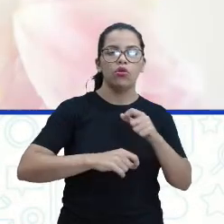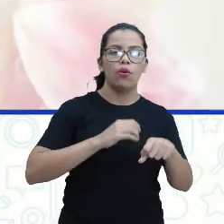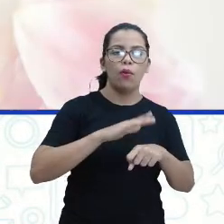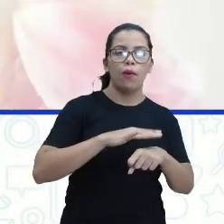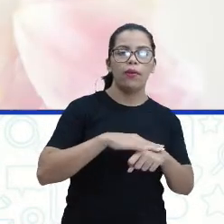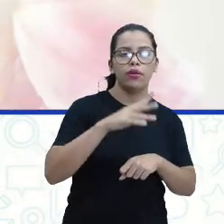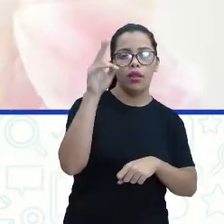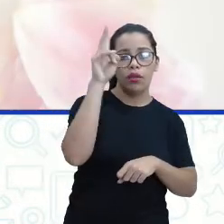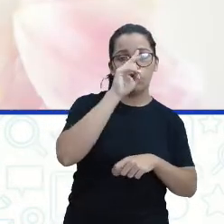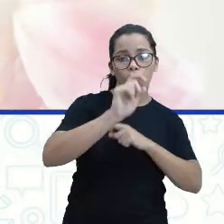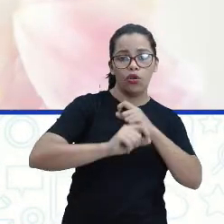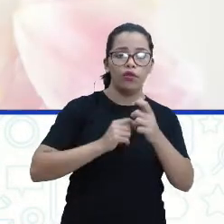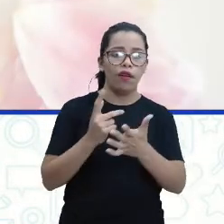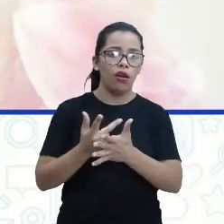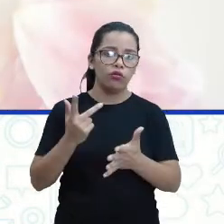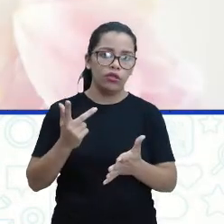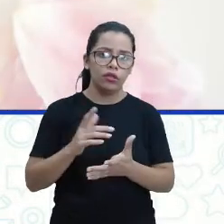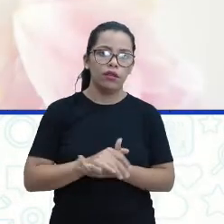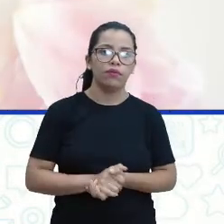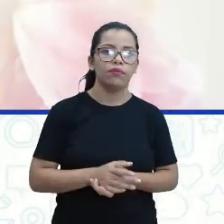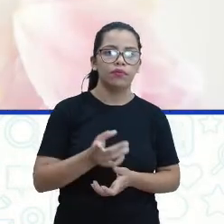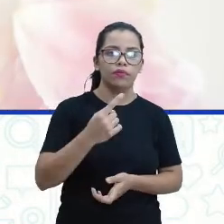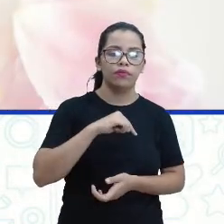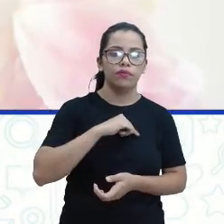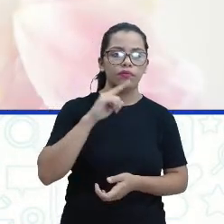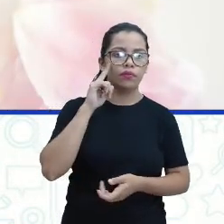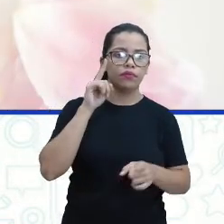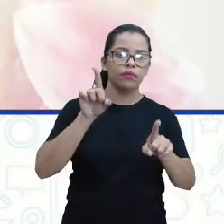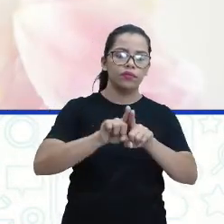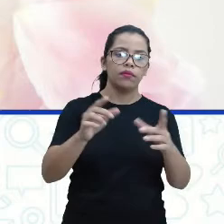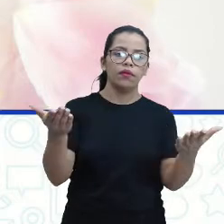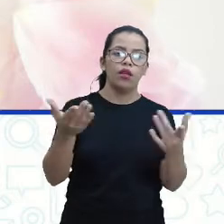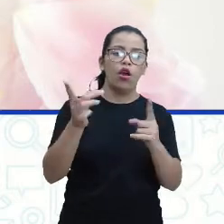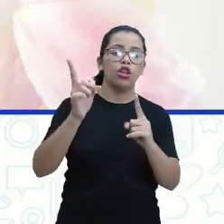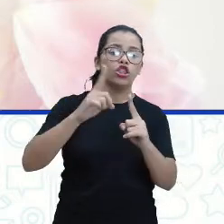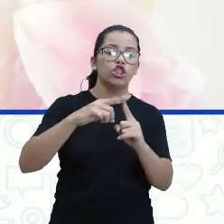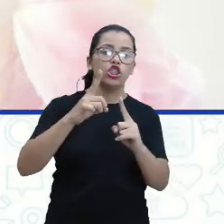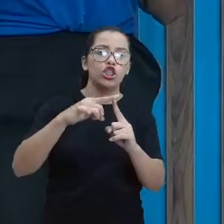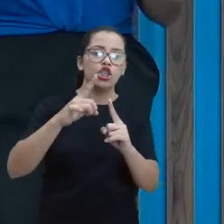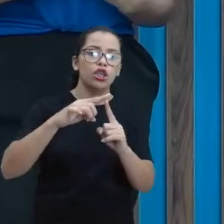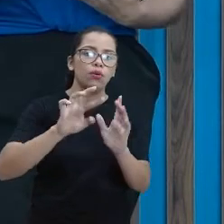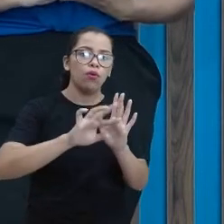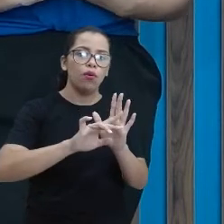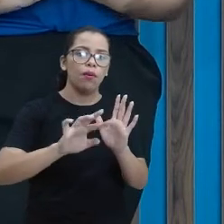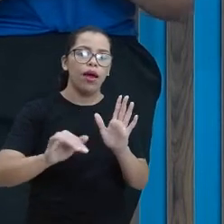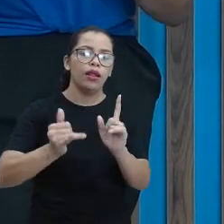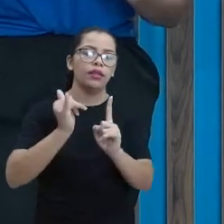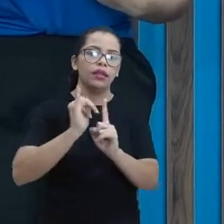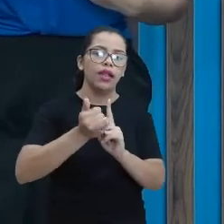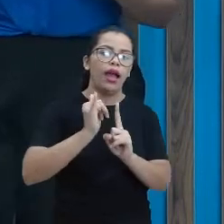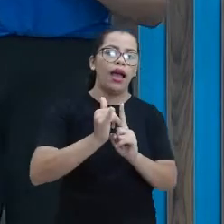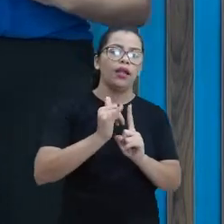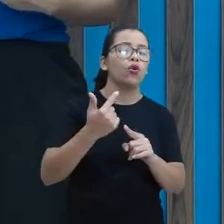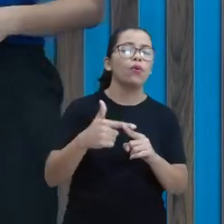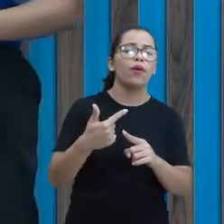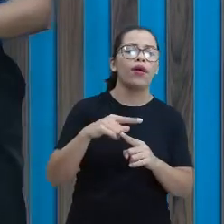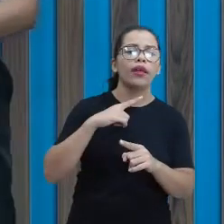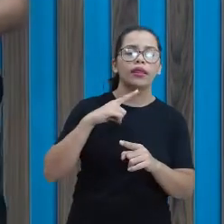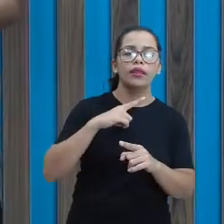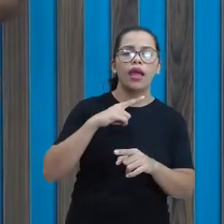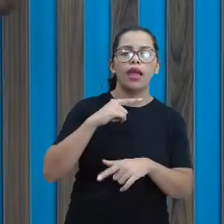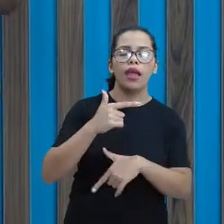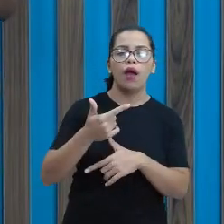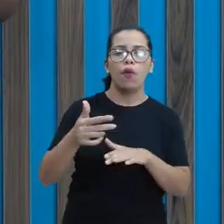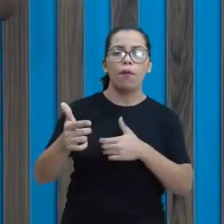principal. Vamos ver agora também os tipos de narrador. Por quê? O narrador ele tem a função essencial de contar